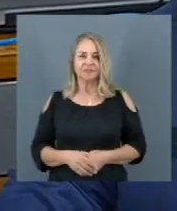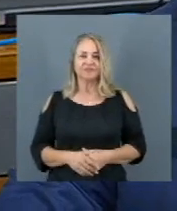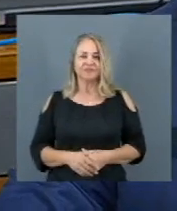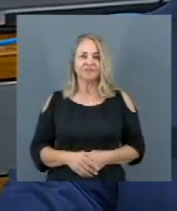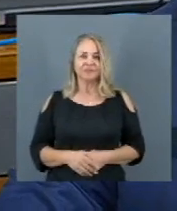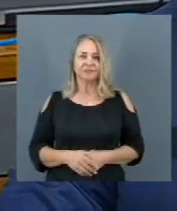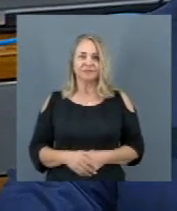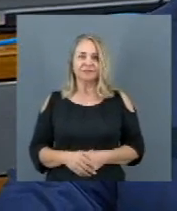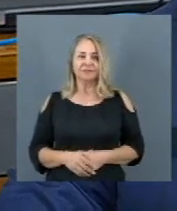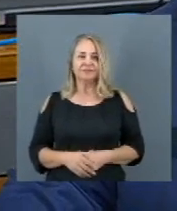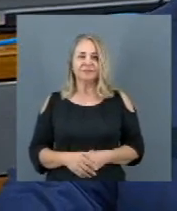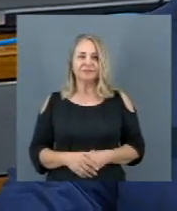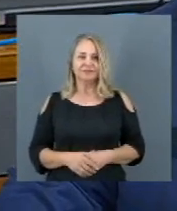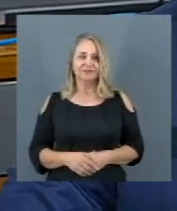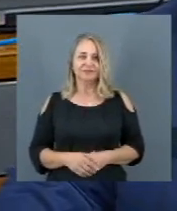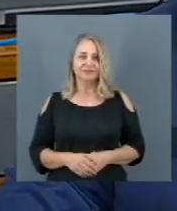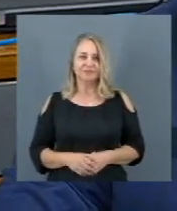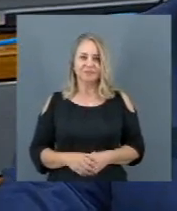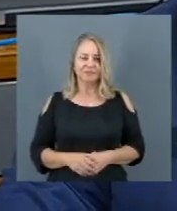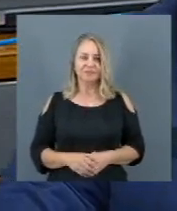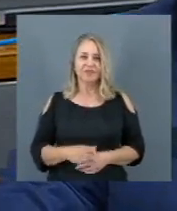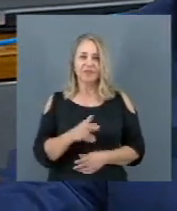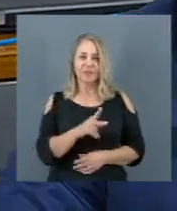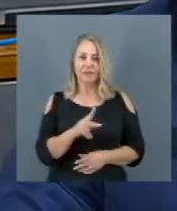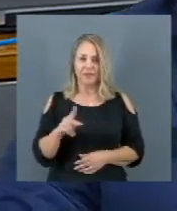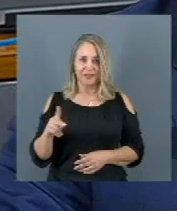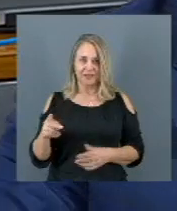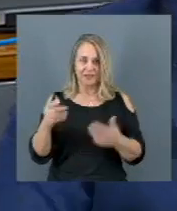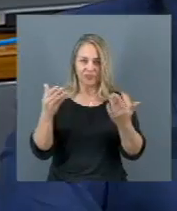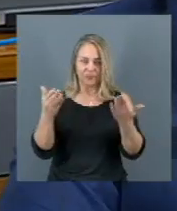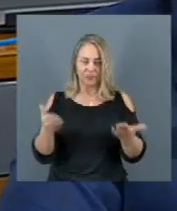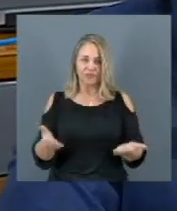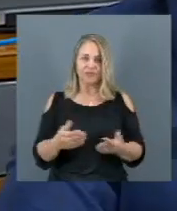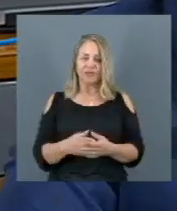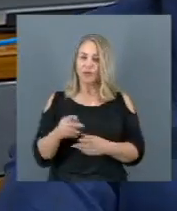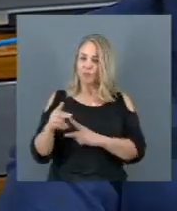Pois não, Excelência. Senhor presidente e o povo brasileiro que nos acompanha,